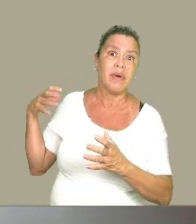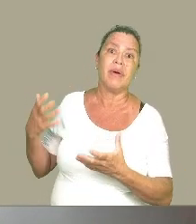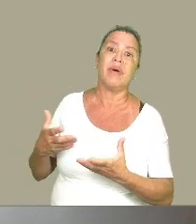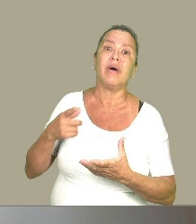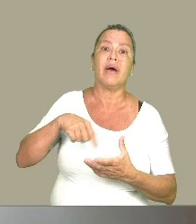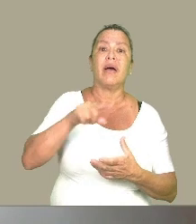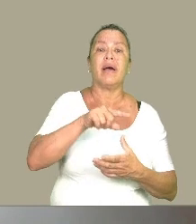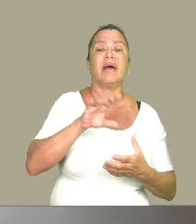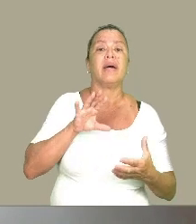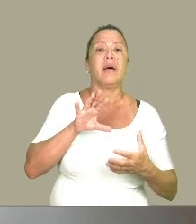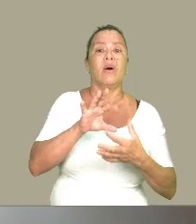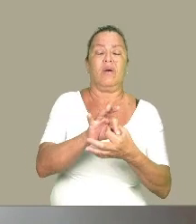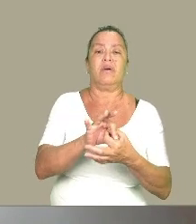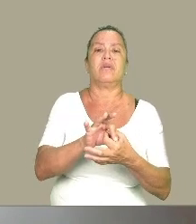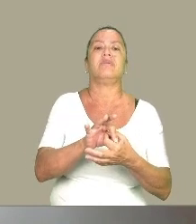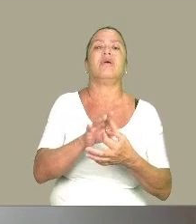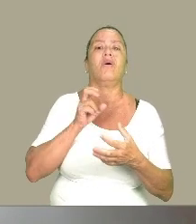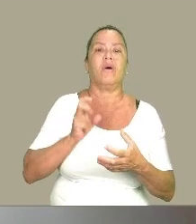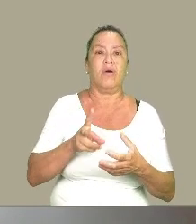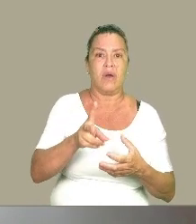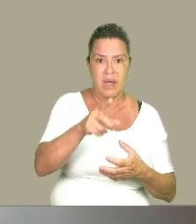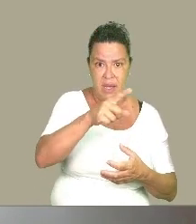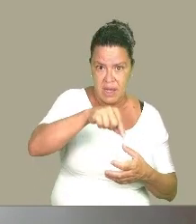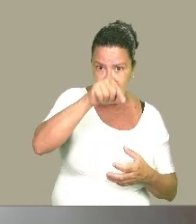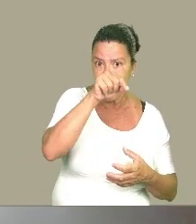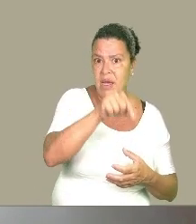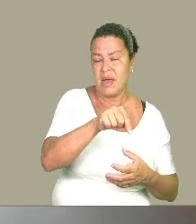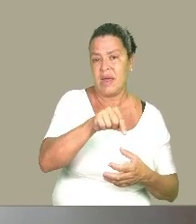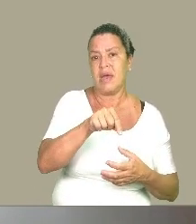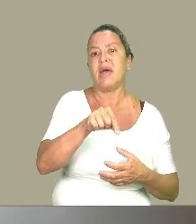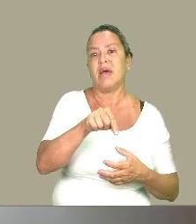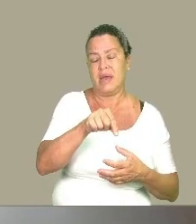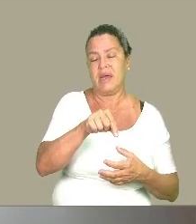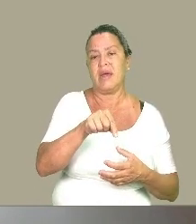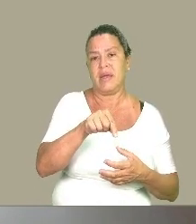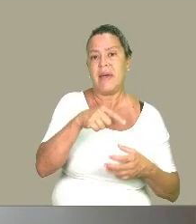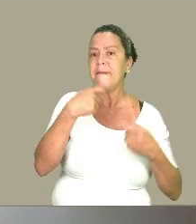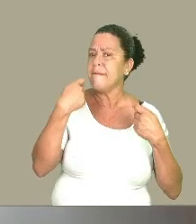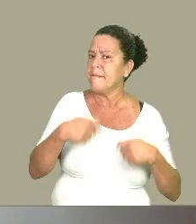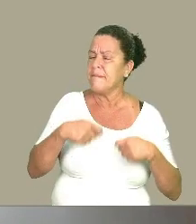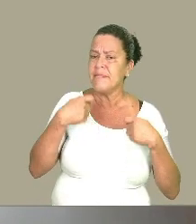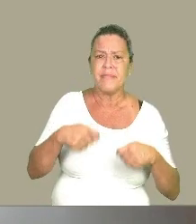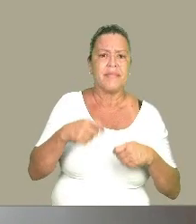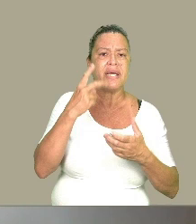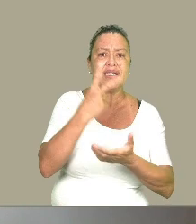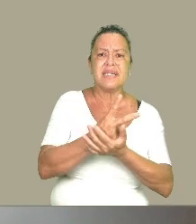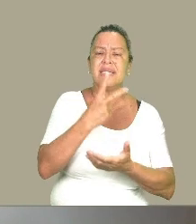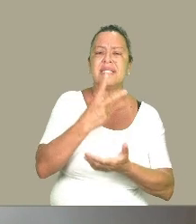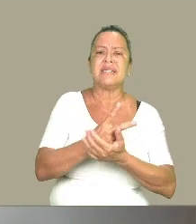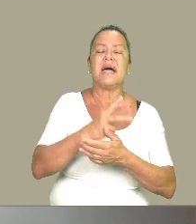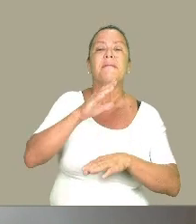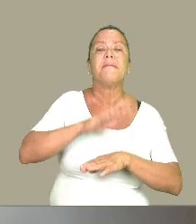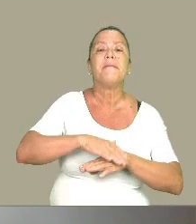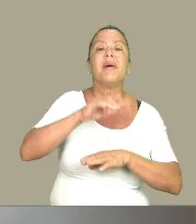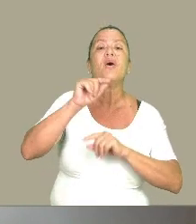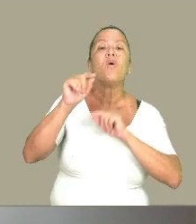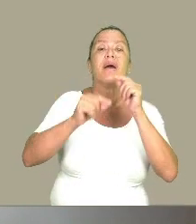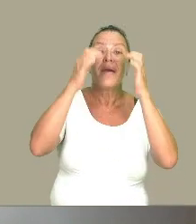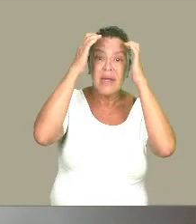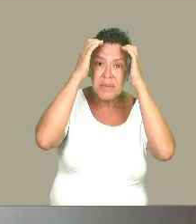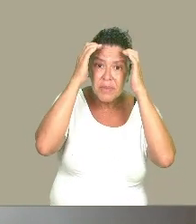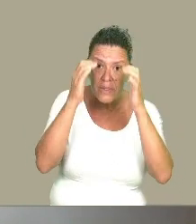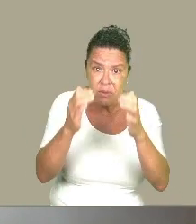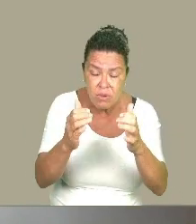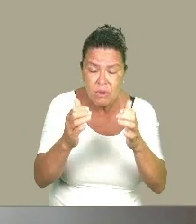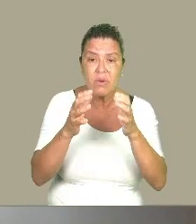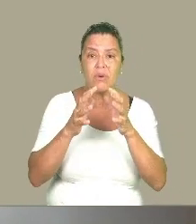essa união, a permanência dela ou o desfazimento dela, precisa ainda assim ser muito mais respeitosa,